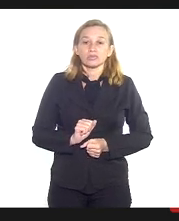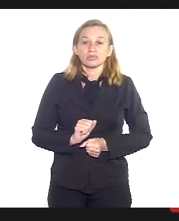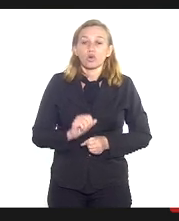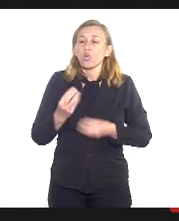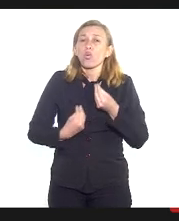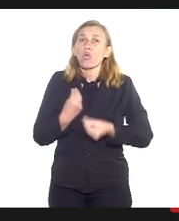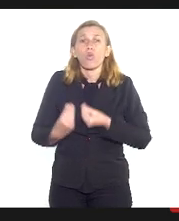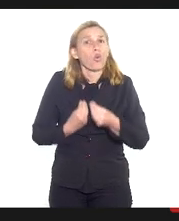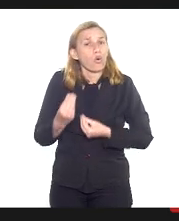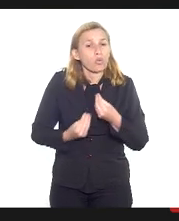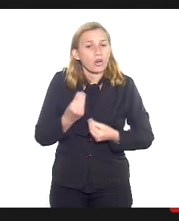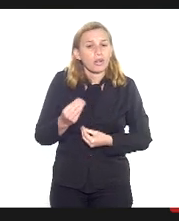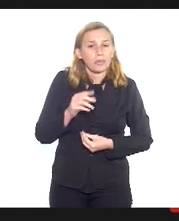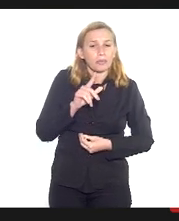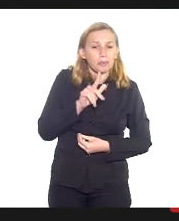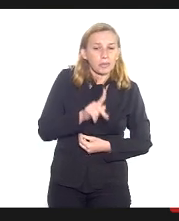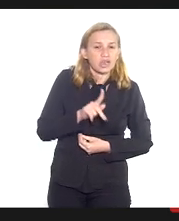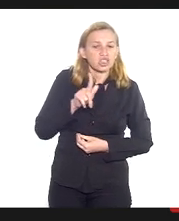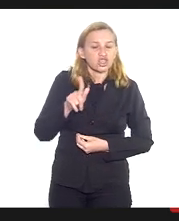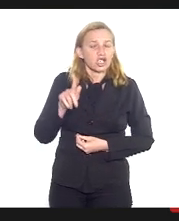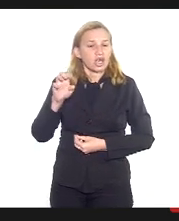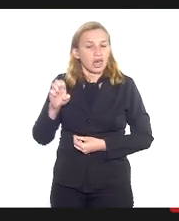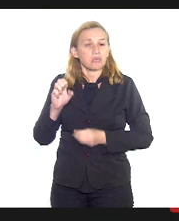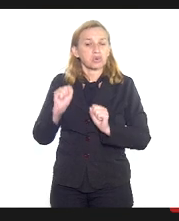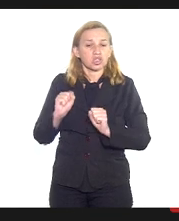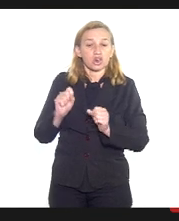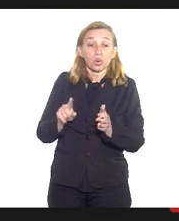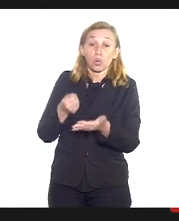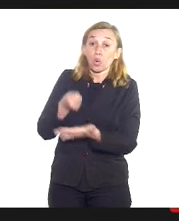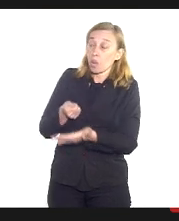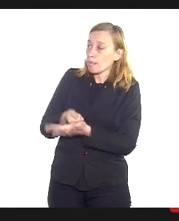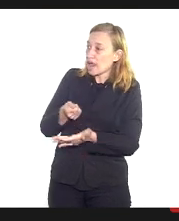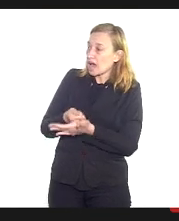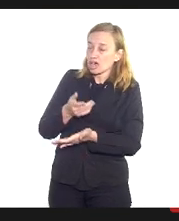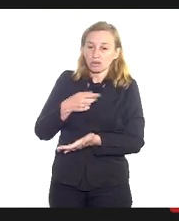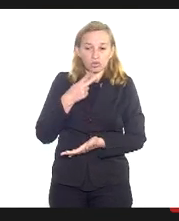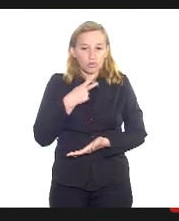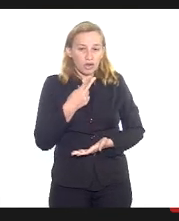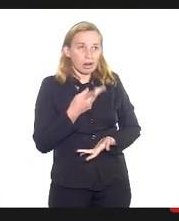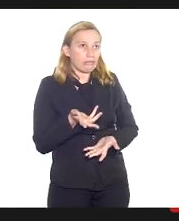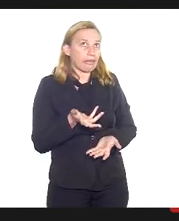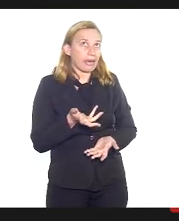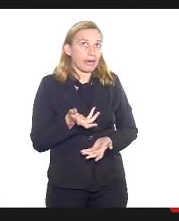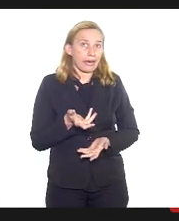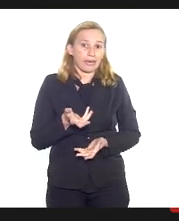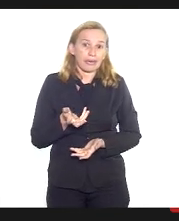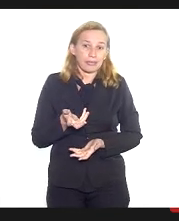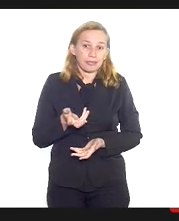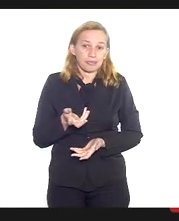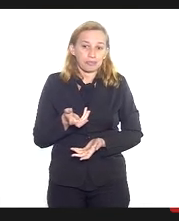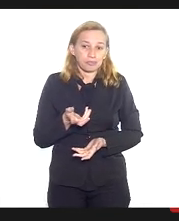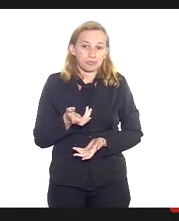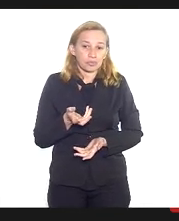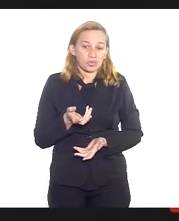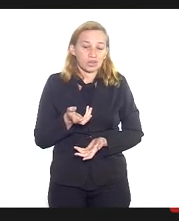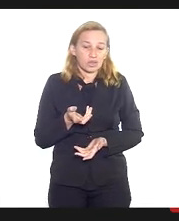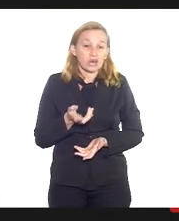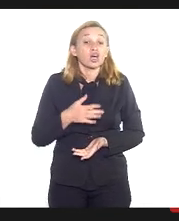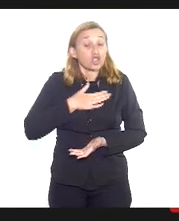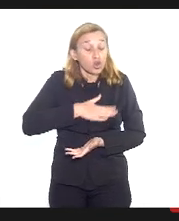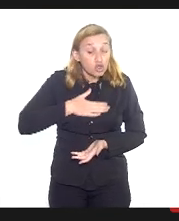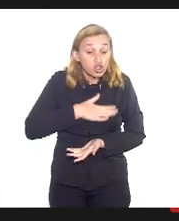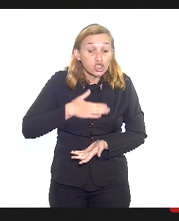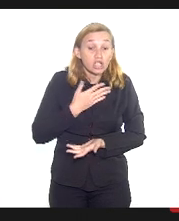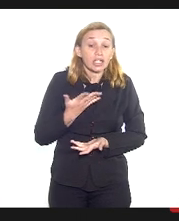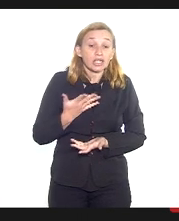como é que a PGE poderia cobrar? A gente sabe, eu não estou aqui falando do trâmite, vamos dizer assim, na verdade, a gente gostaria que